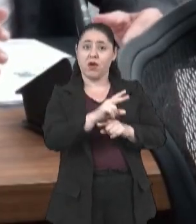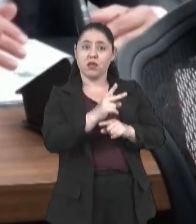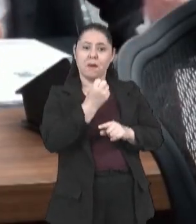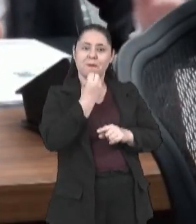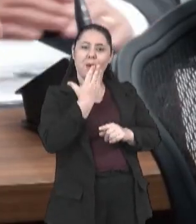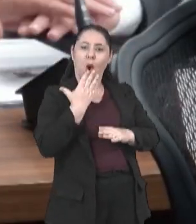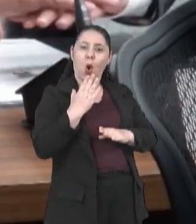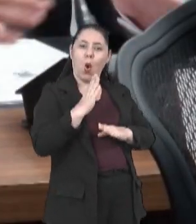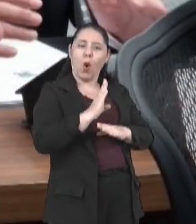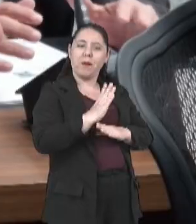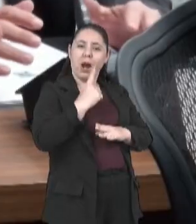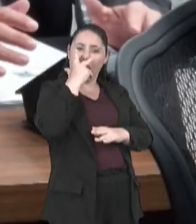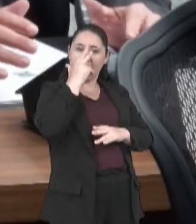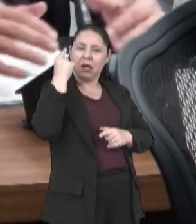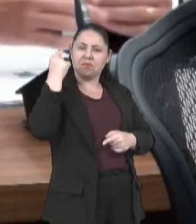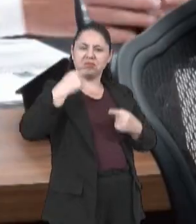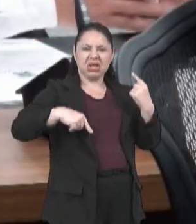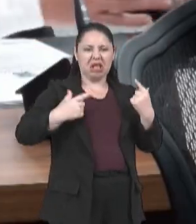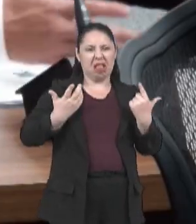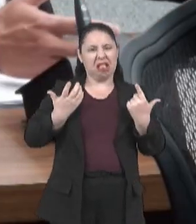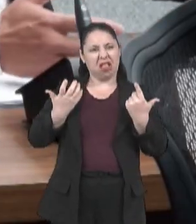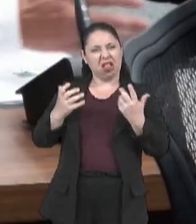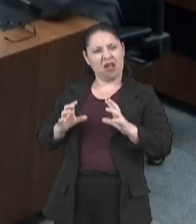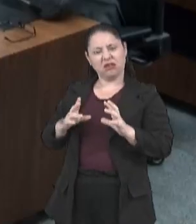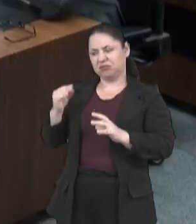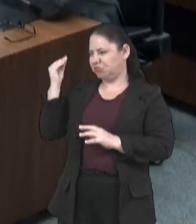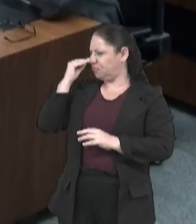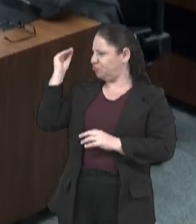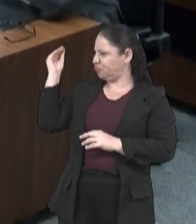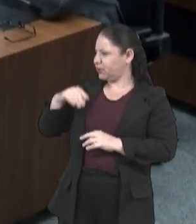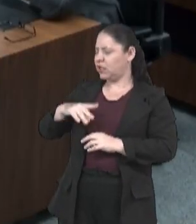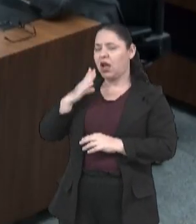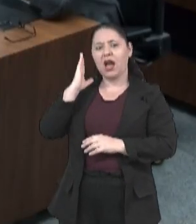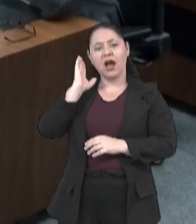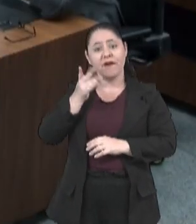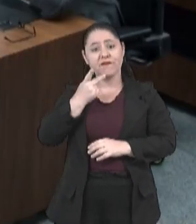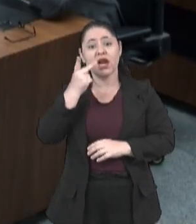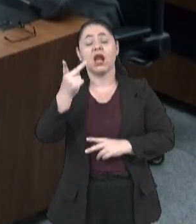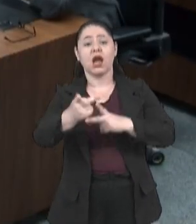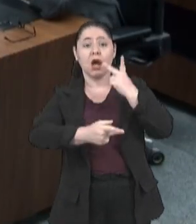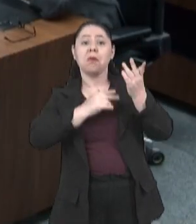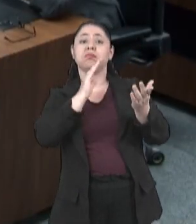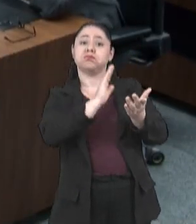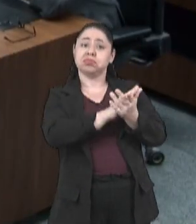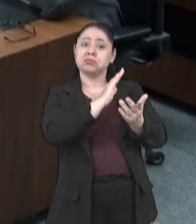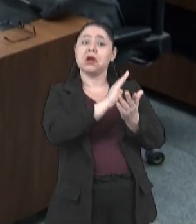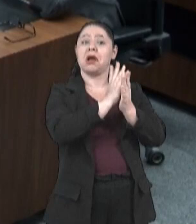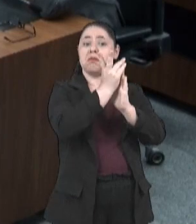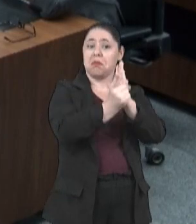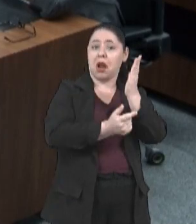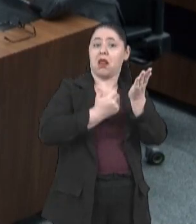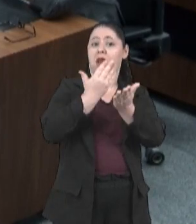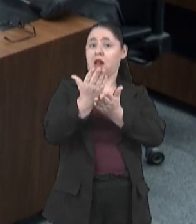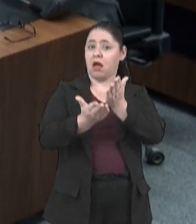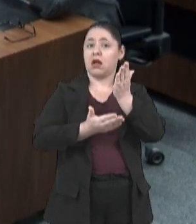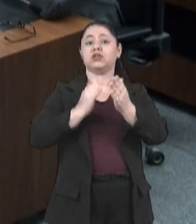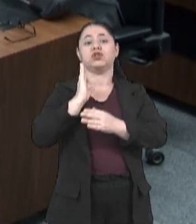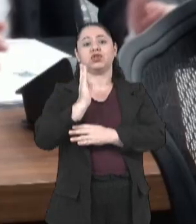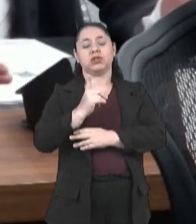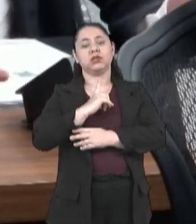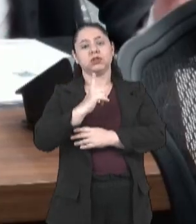né? Virou oposição, agora está tudo ruim. Eu já vi várias vezes os deputados do PT elogiando a administração do governador Riedel, inclusive